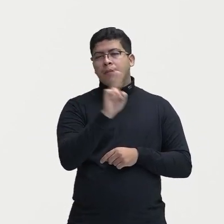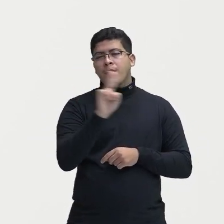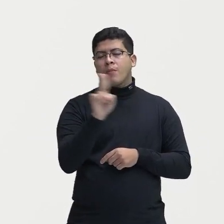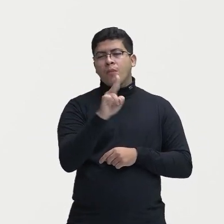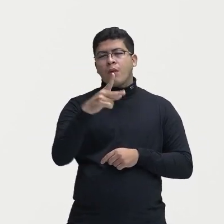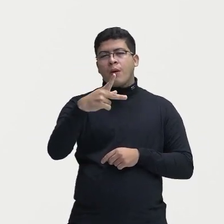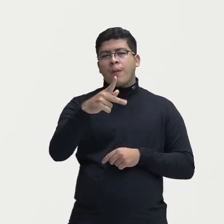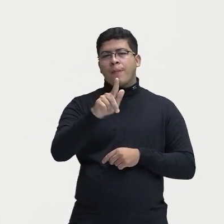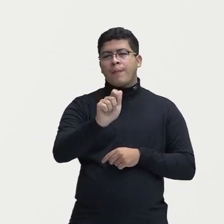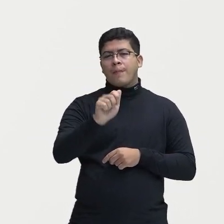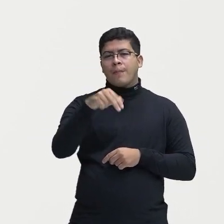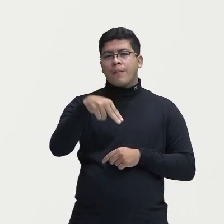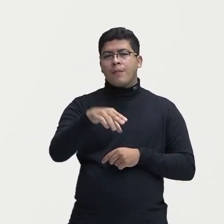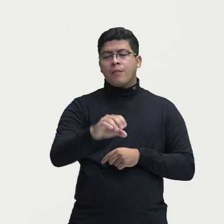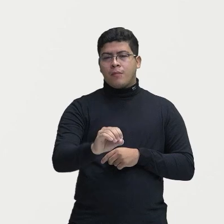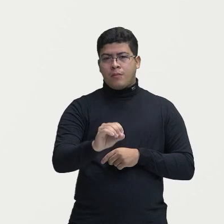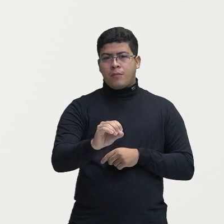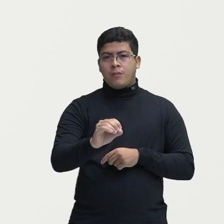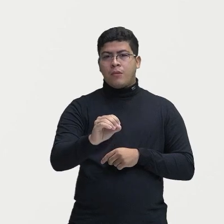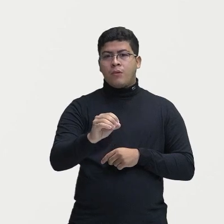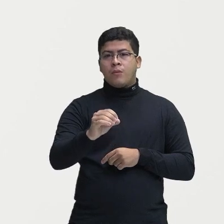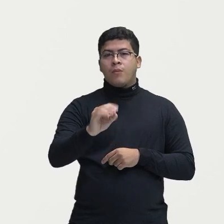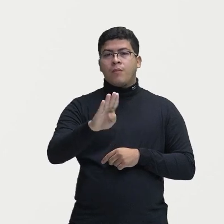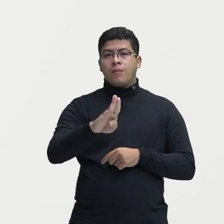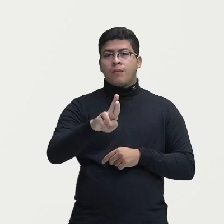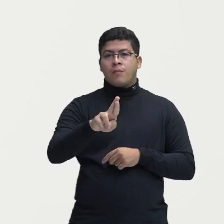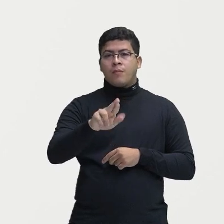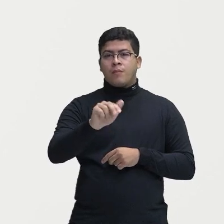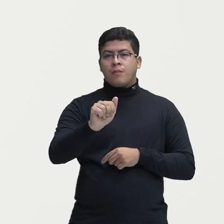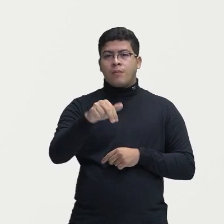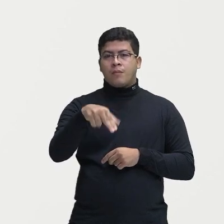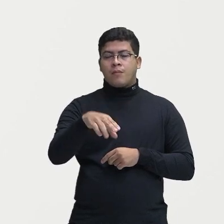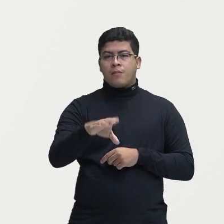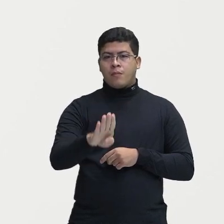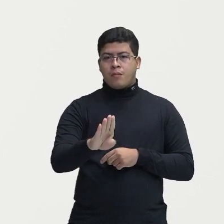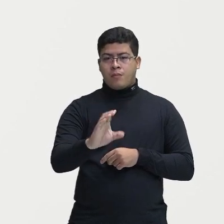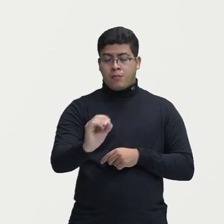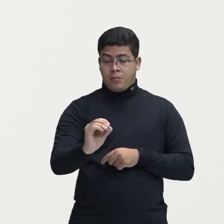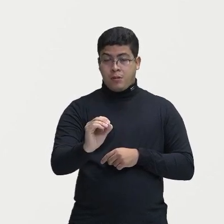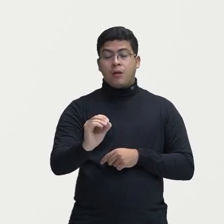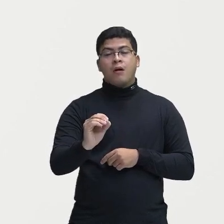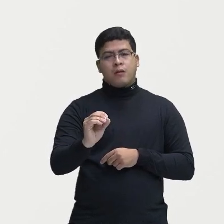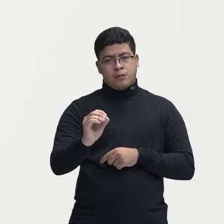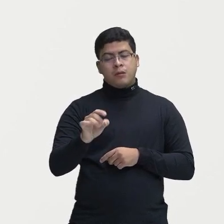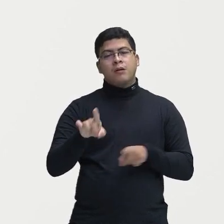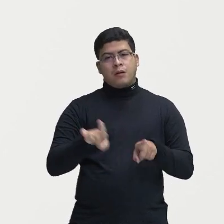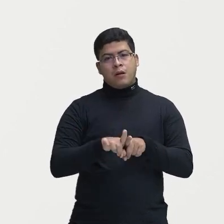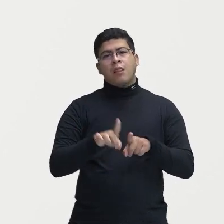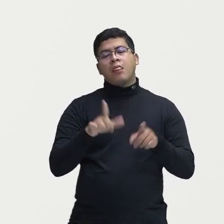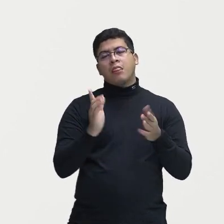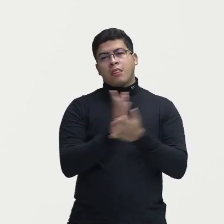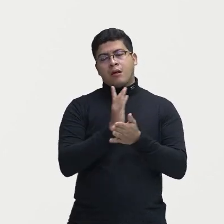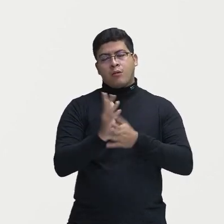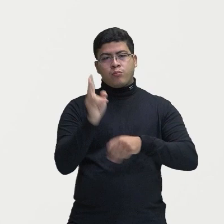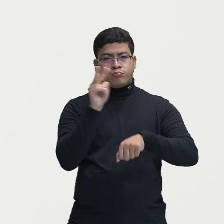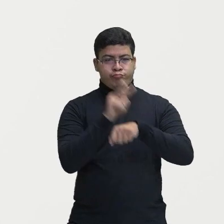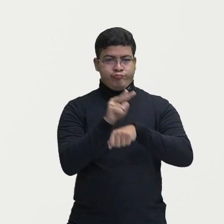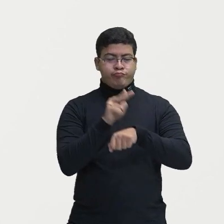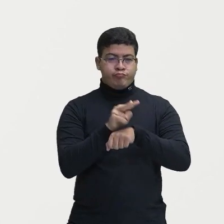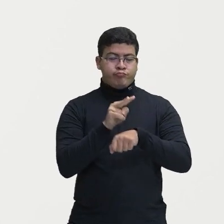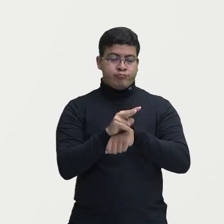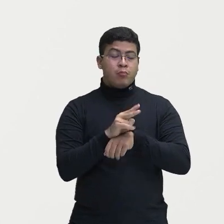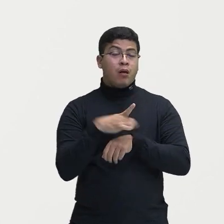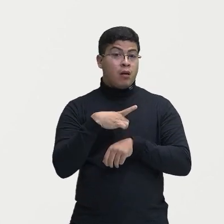branco, é um exemplo de fungo, tá? Então, são doenças que existe ali um tratamento, mas é necessário fazer